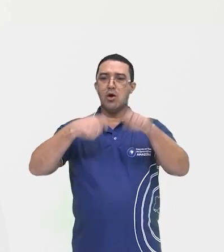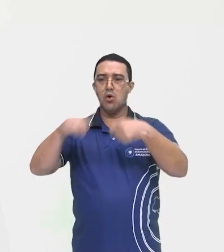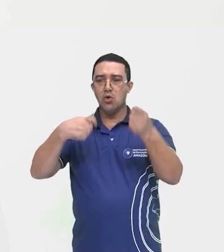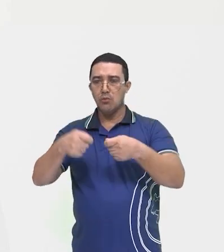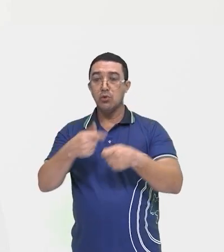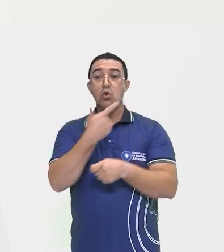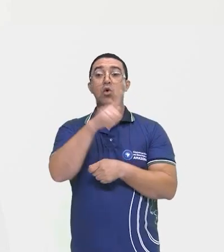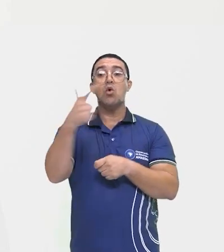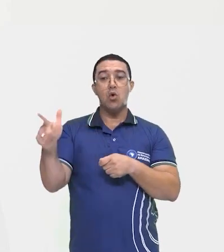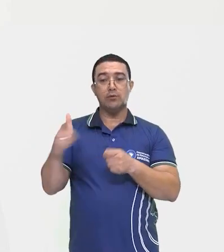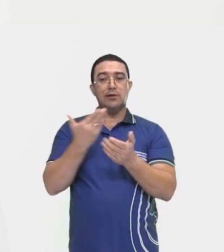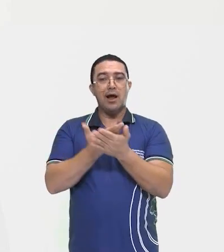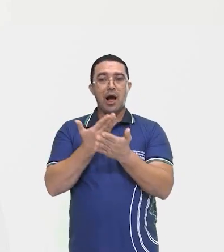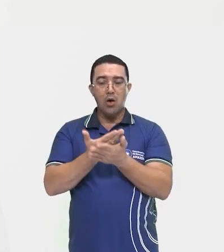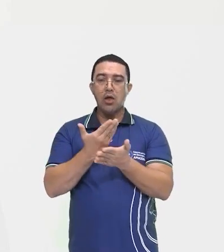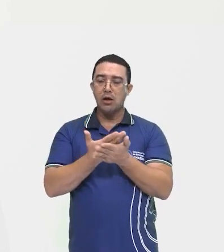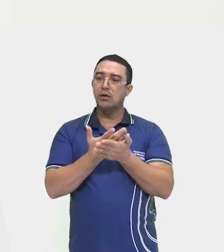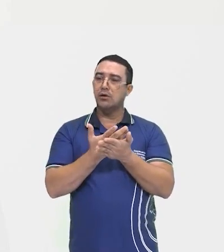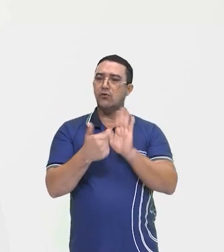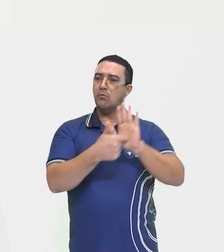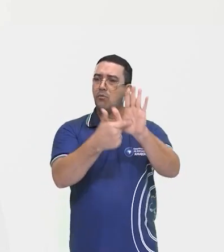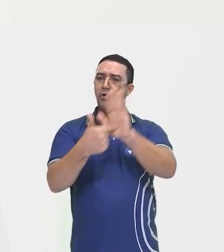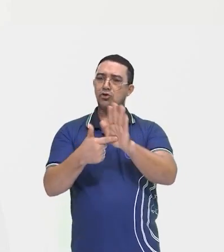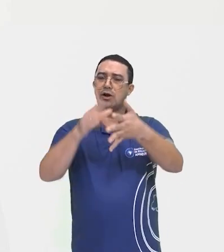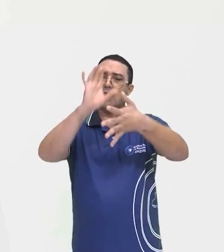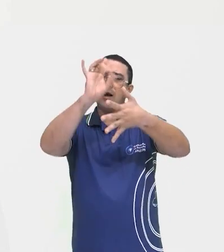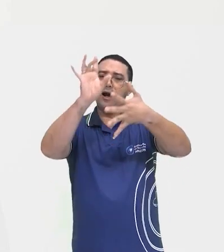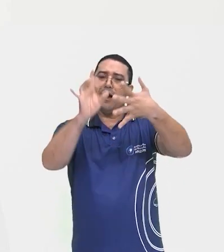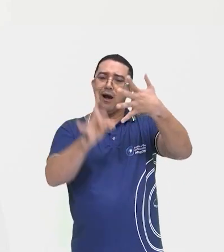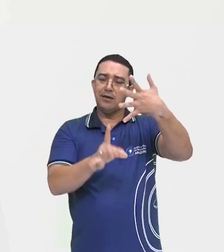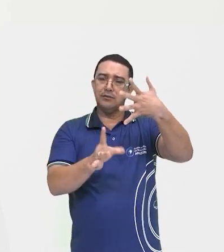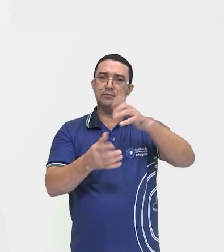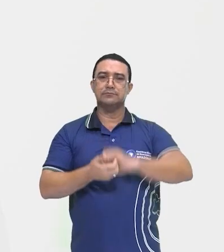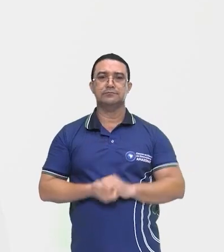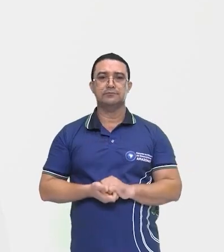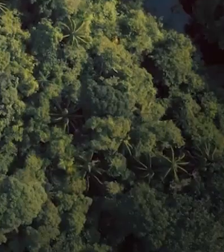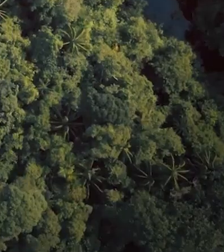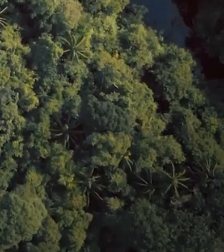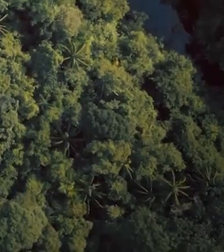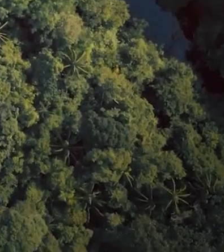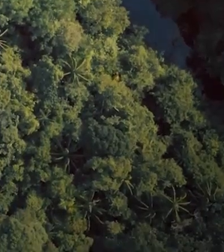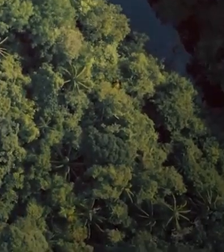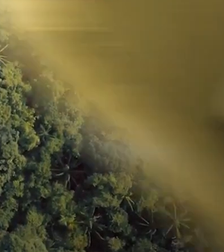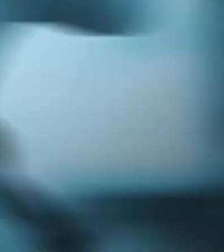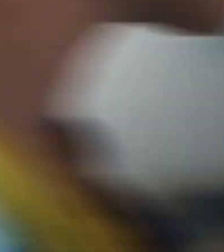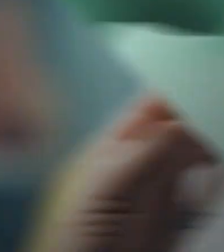iremos caracterizar cada um desses blocos, tá certo?